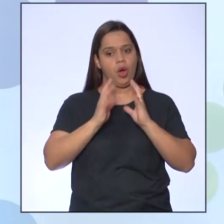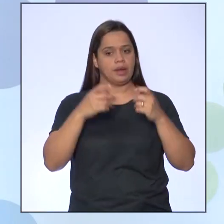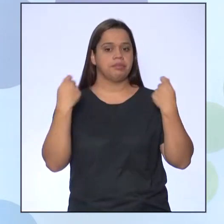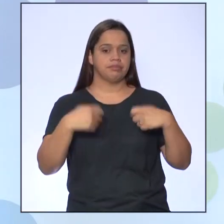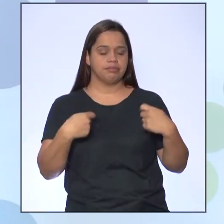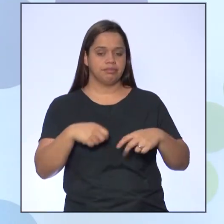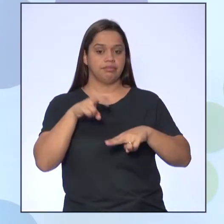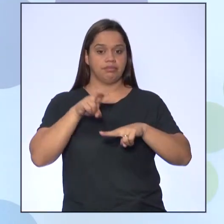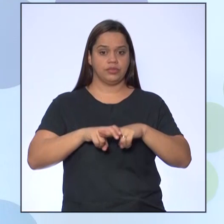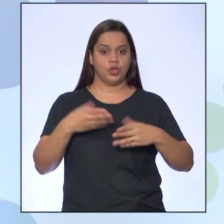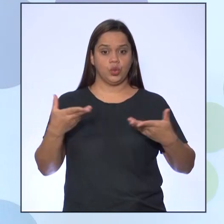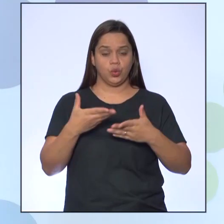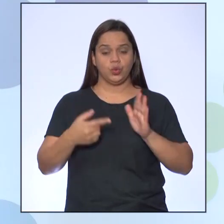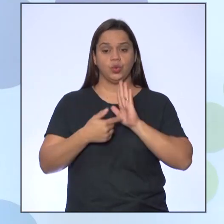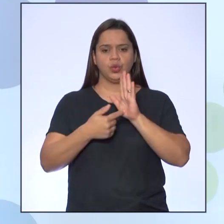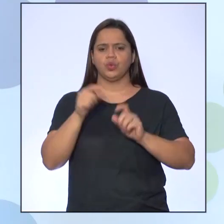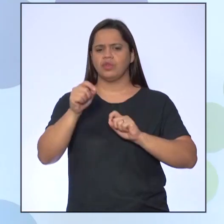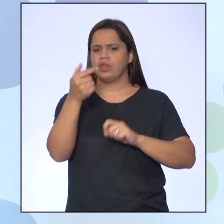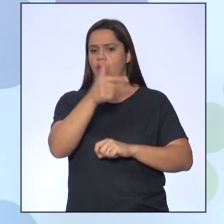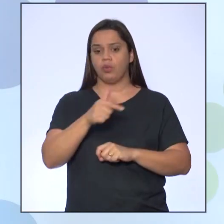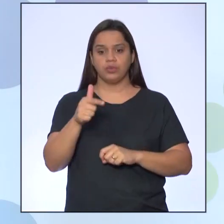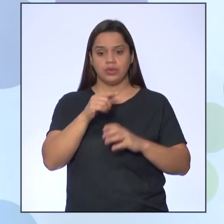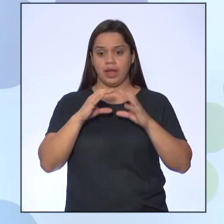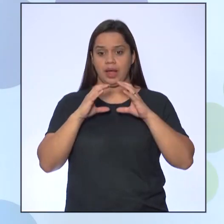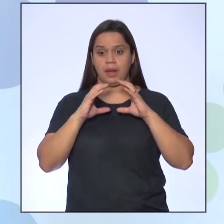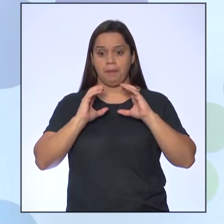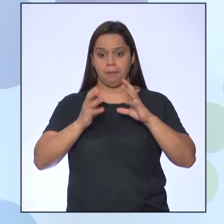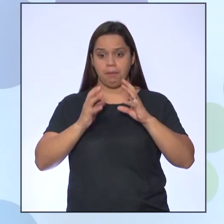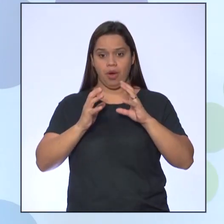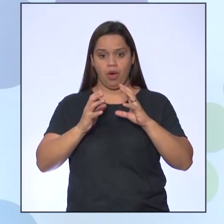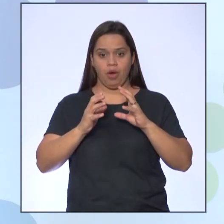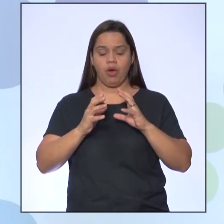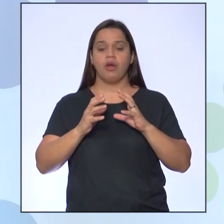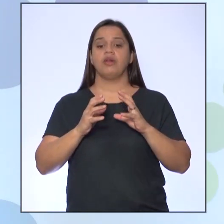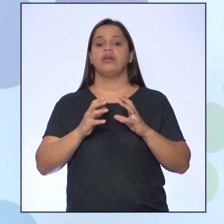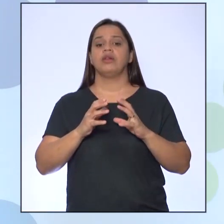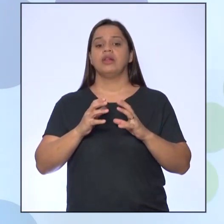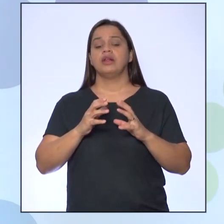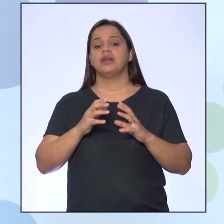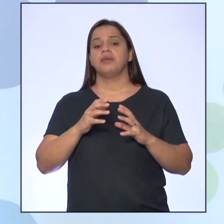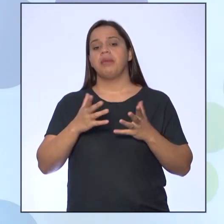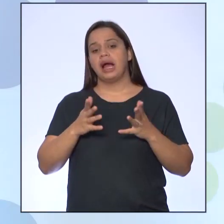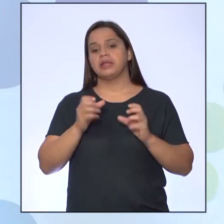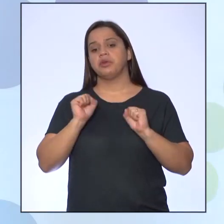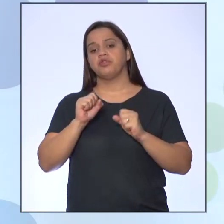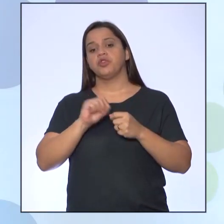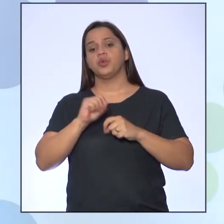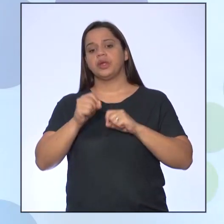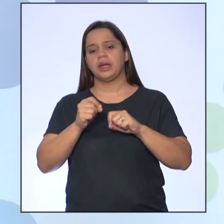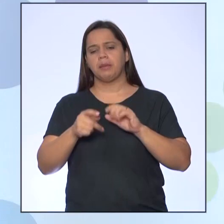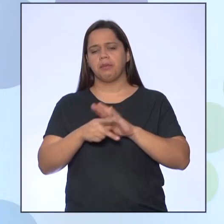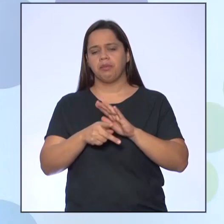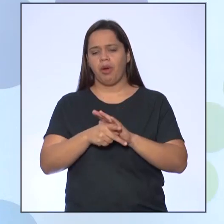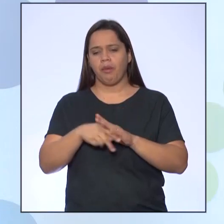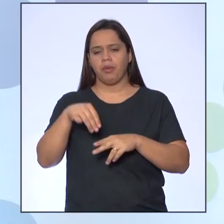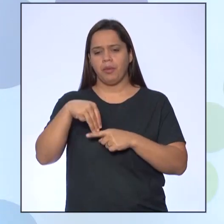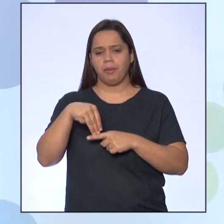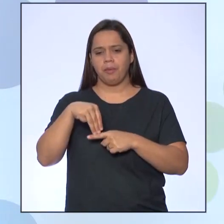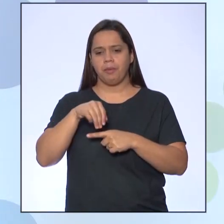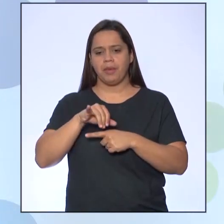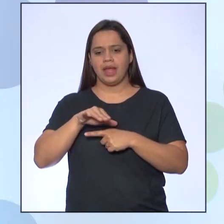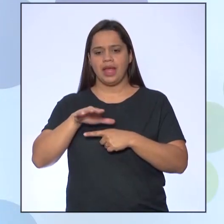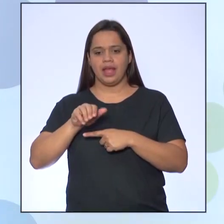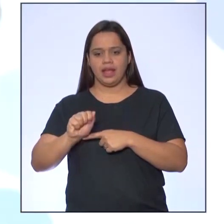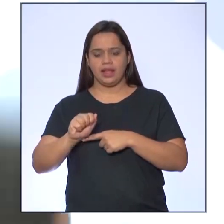hoje eu trouxe um exemplo para quem não tiver bola, né? Alguns movimentos não vai dar para fazer, mas para pegar duas meias e fazer uma bola de meia, tá